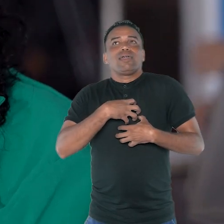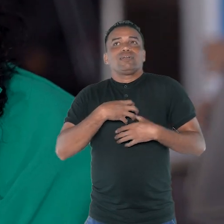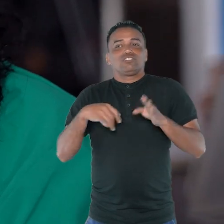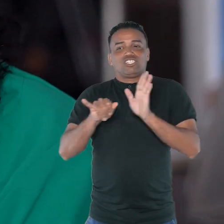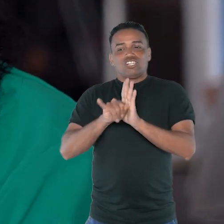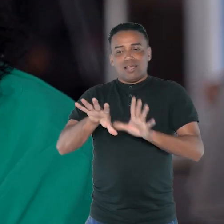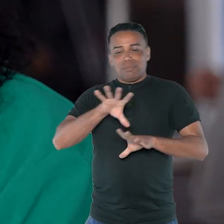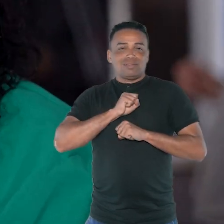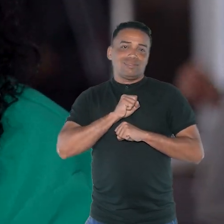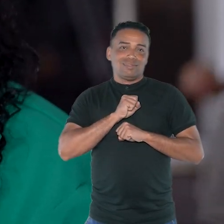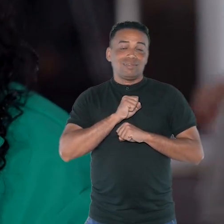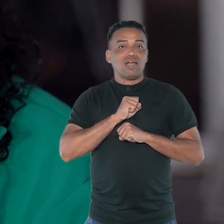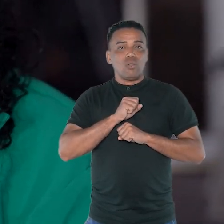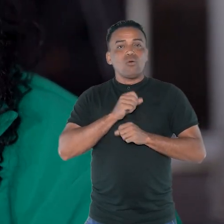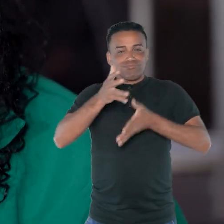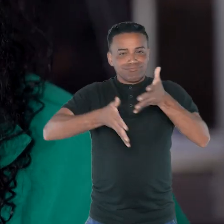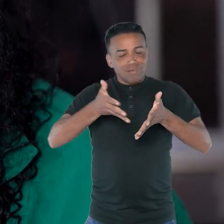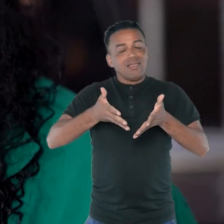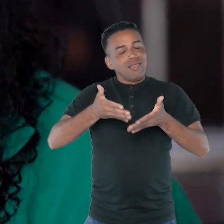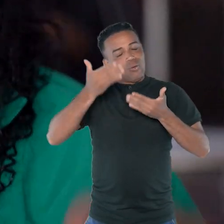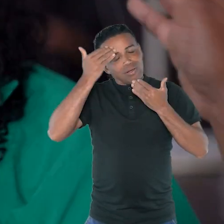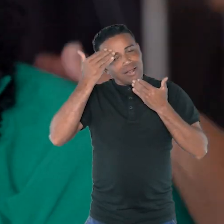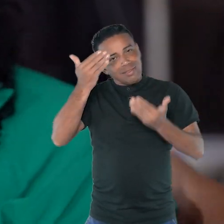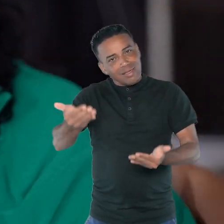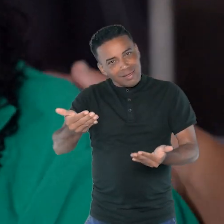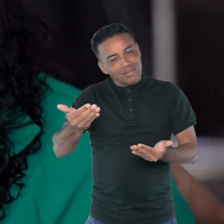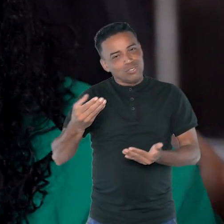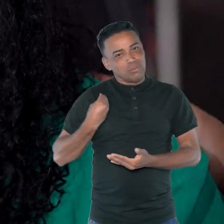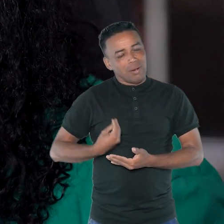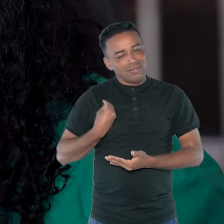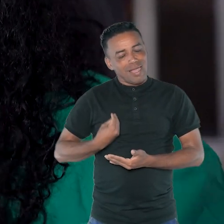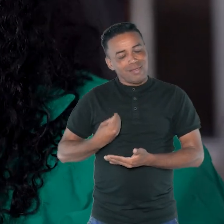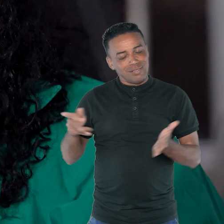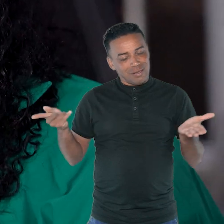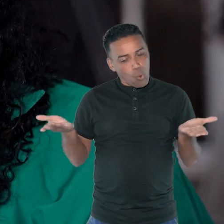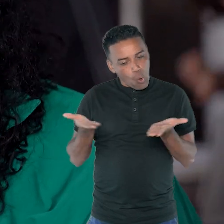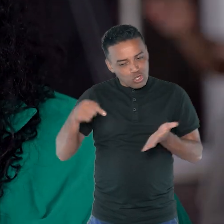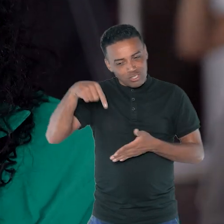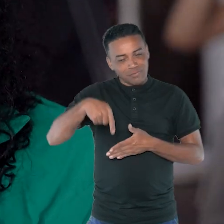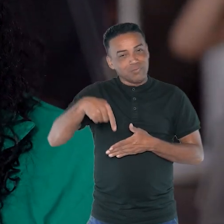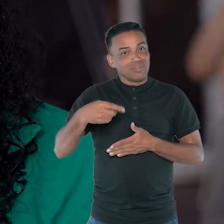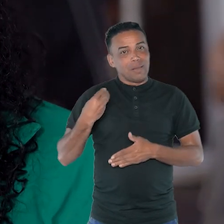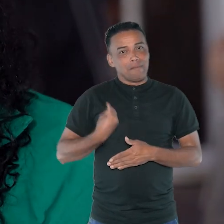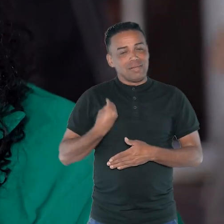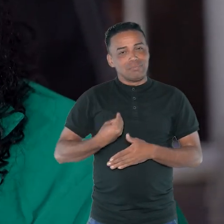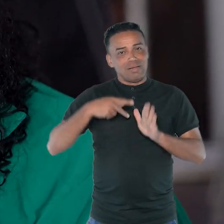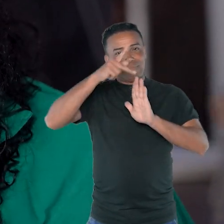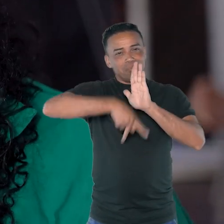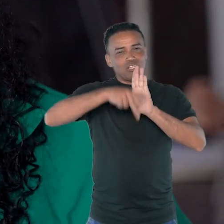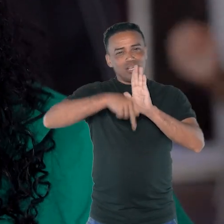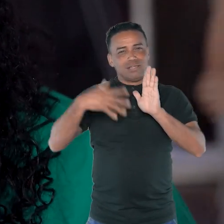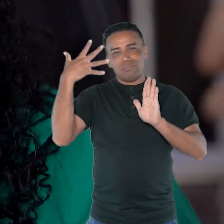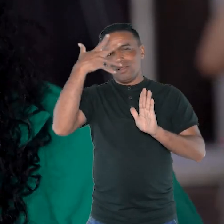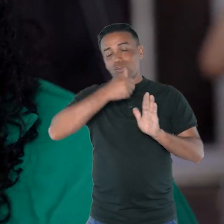pertencimento. Então, eu manifesto a você a nossa gratidão por você estar aqui hoje, né, participando desse projeto